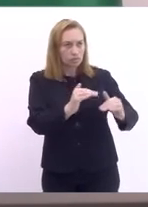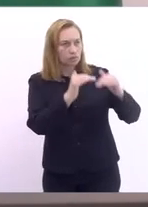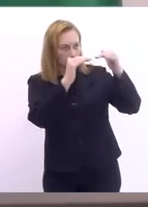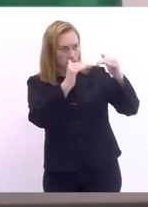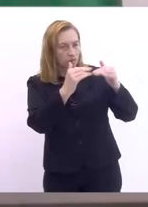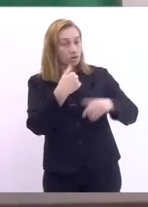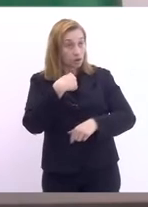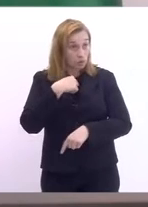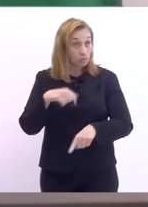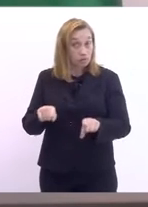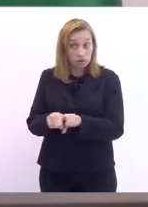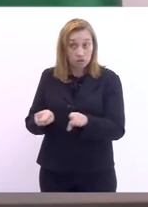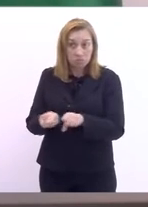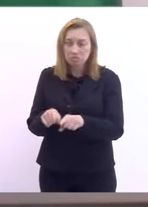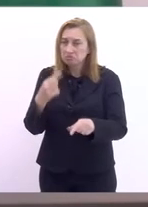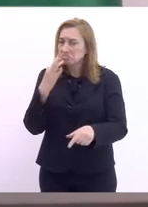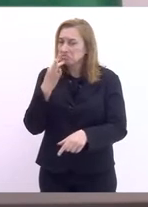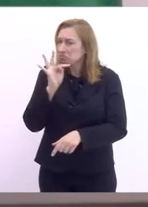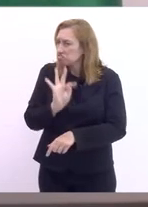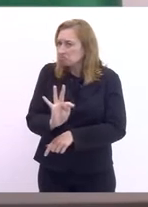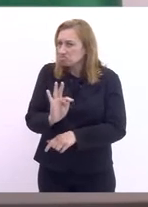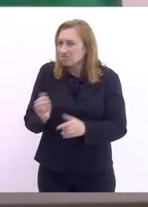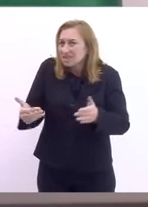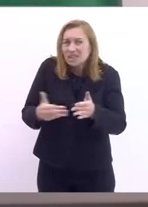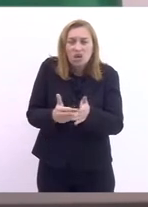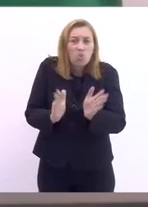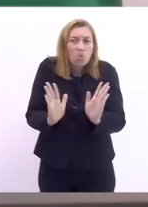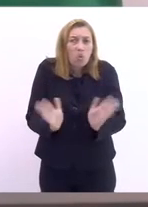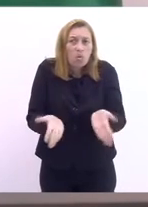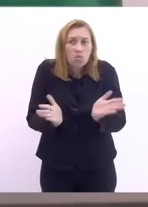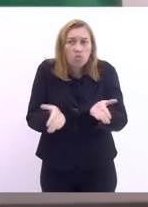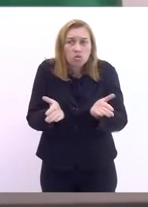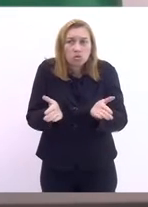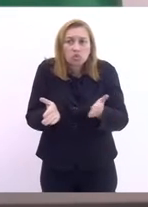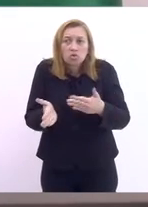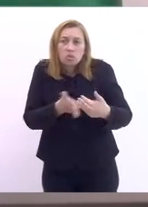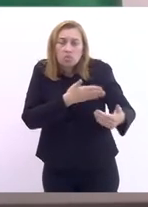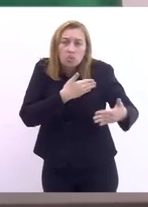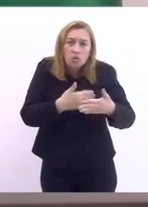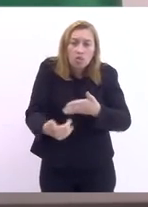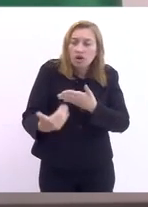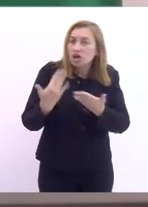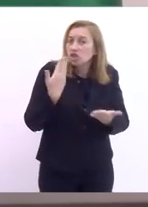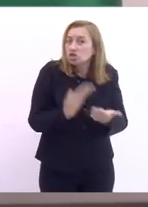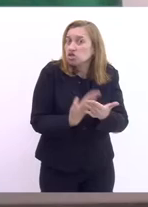eu desconhecemos até hoje qualquer estudo,